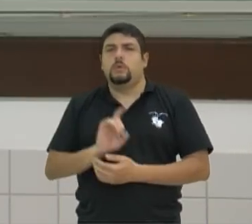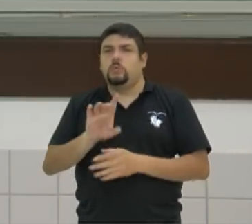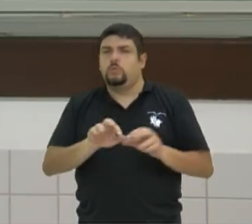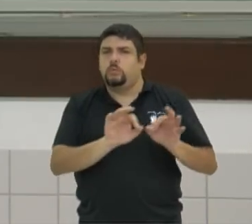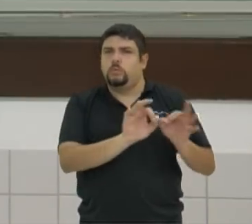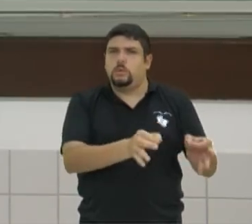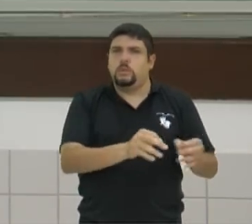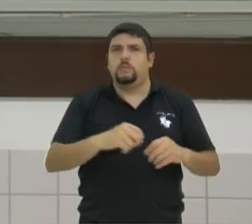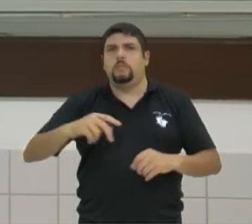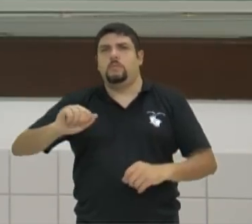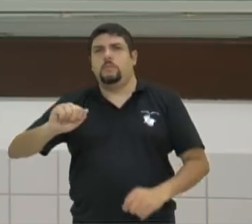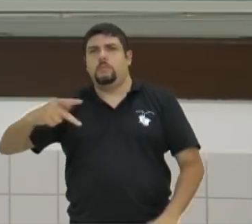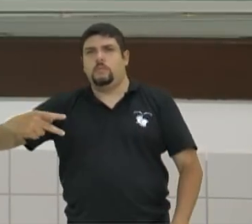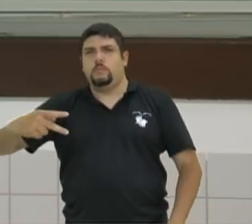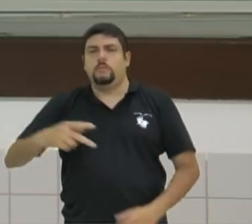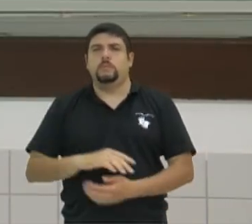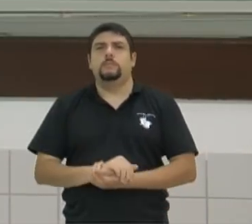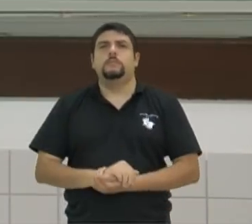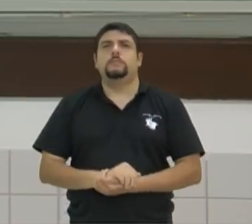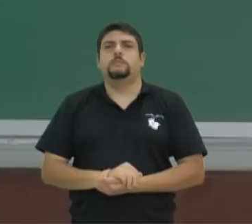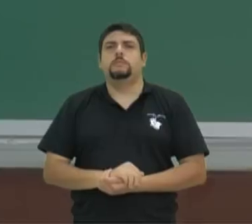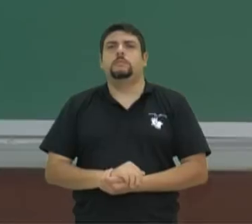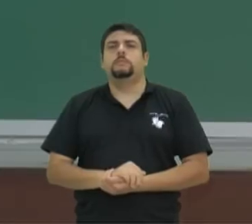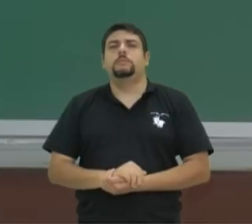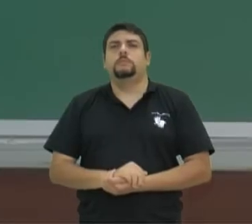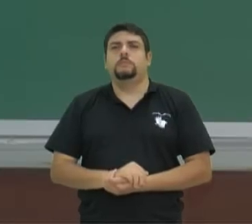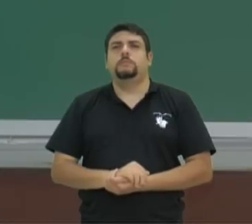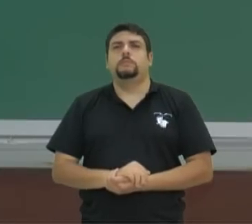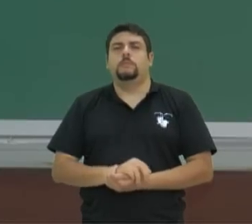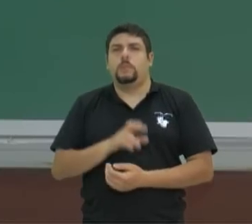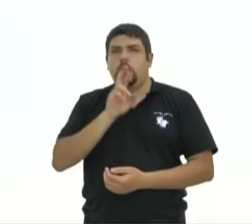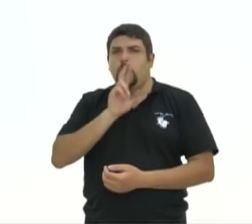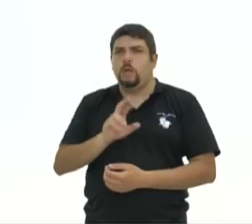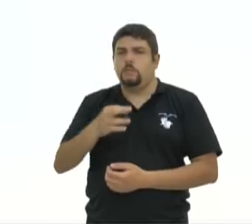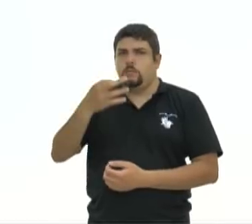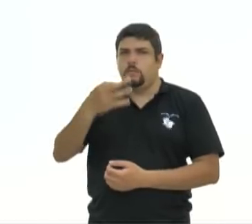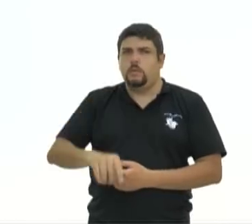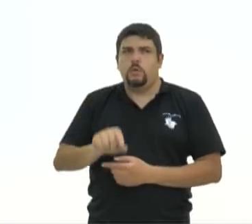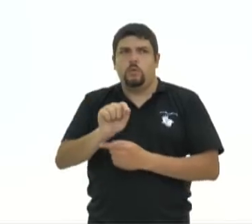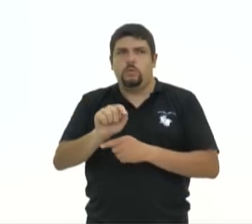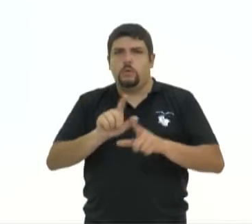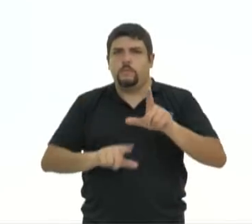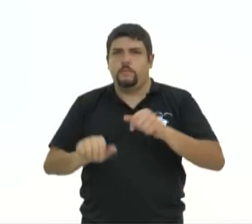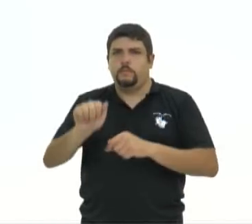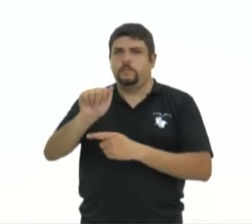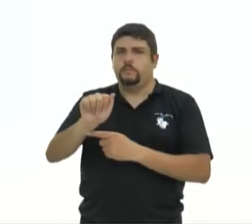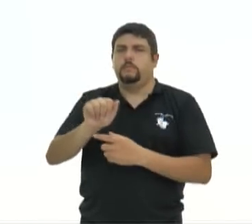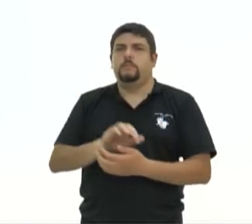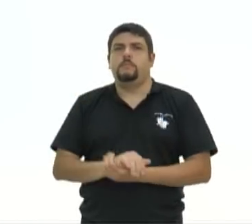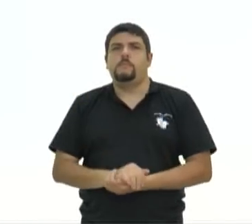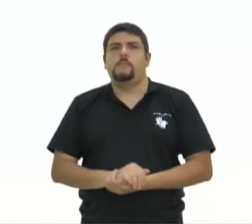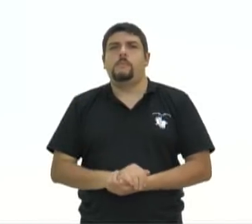ponderada. Beleza? Então, o exercício 4, a resposta correta era média, letra A.